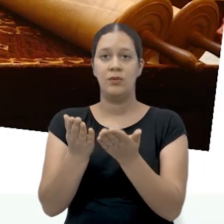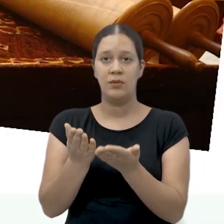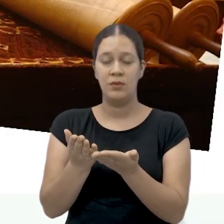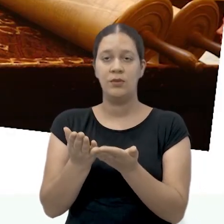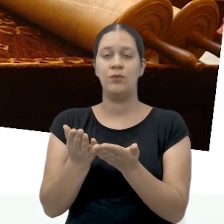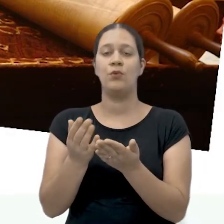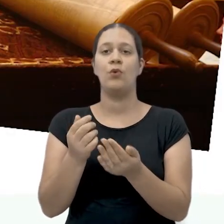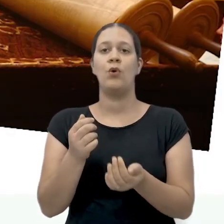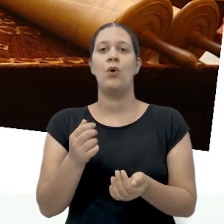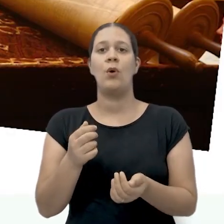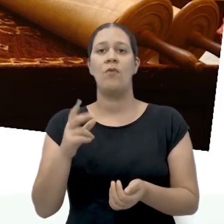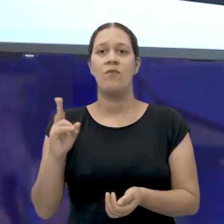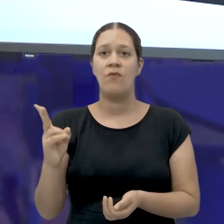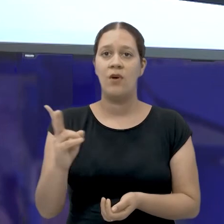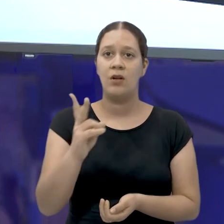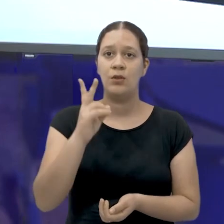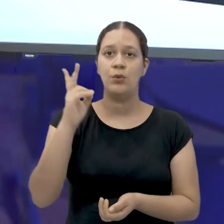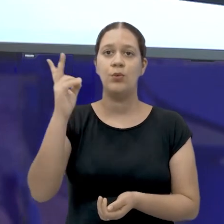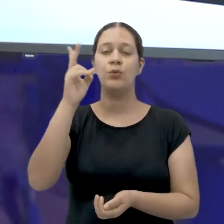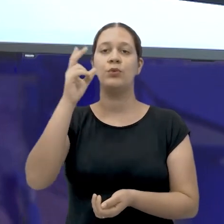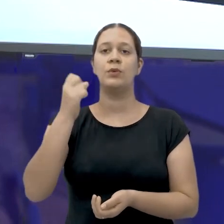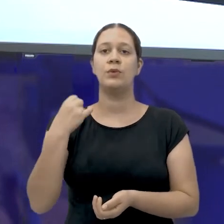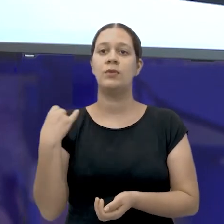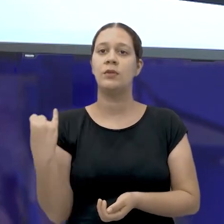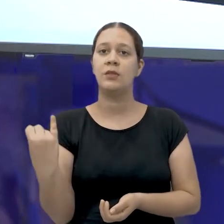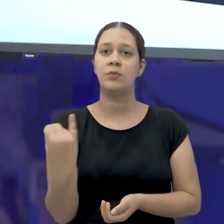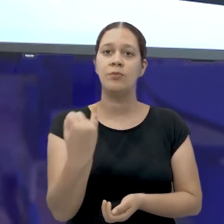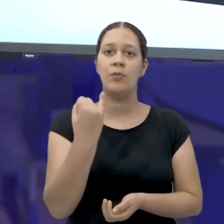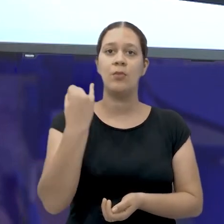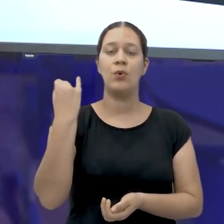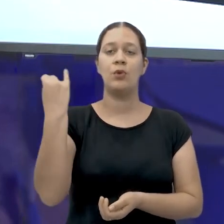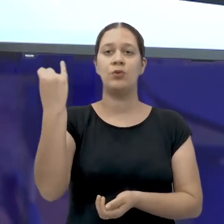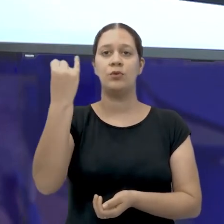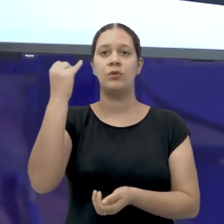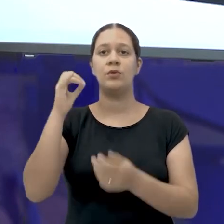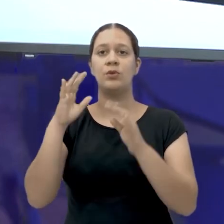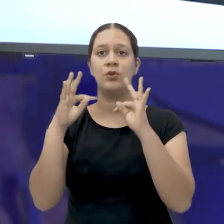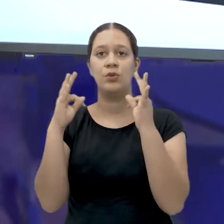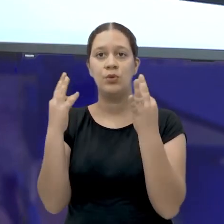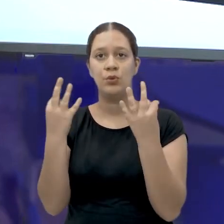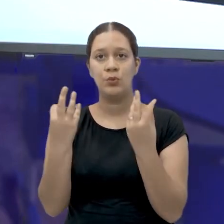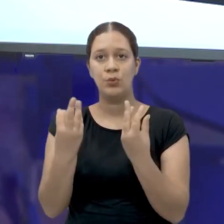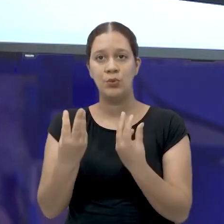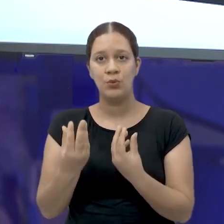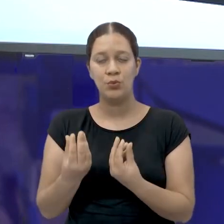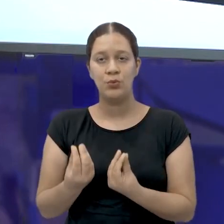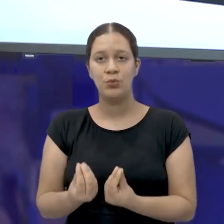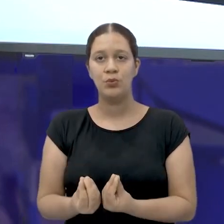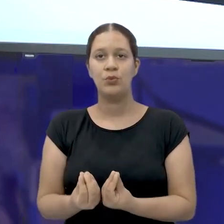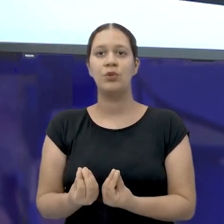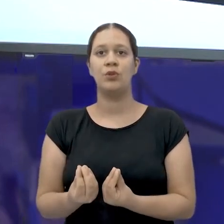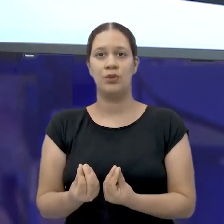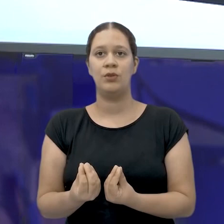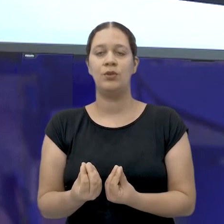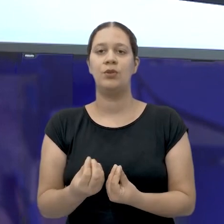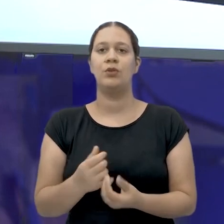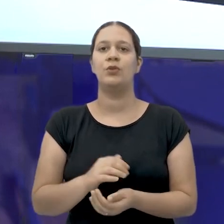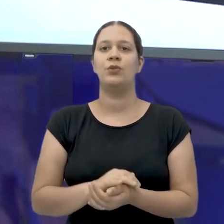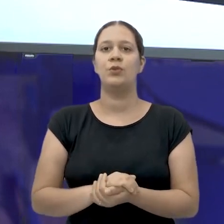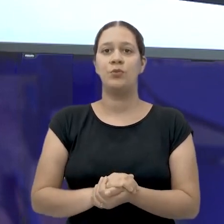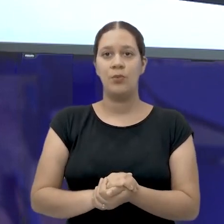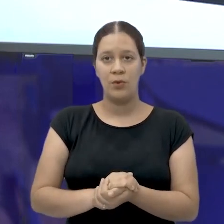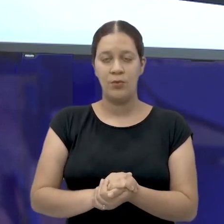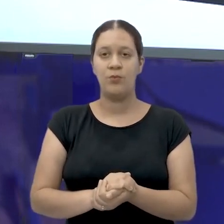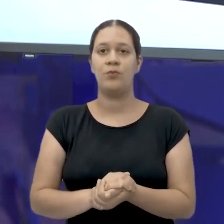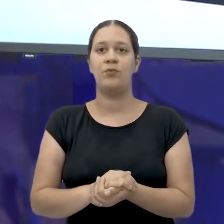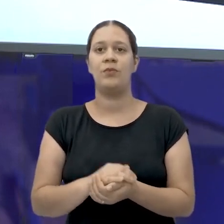muito valioso, preciso e importante para todos aqueles que são, portanto, judeus, ou